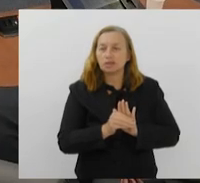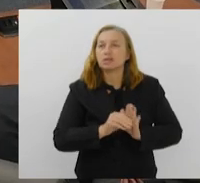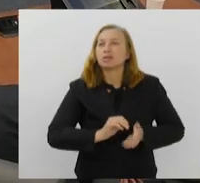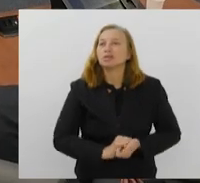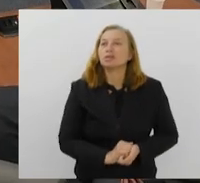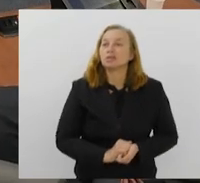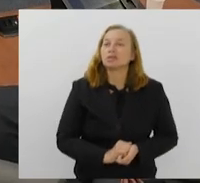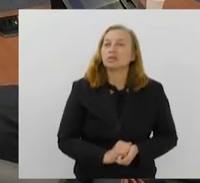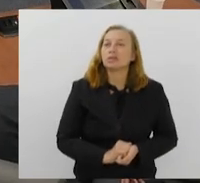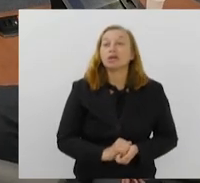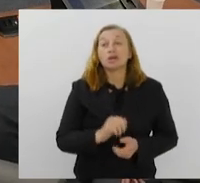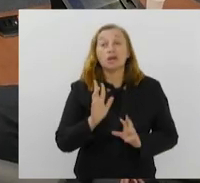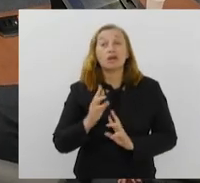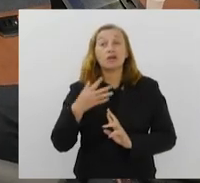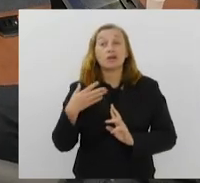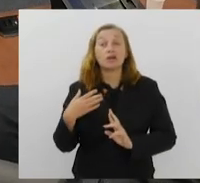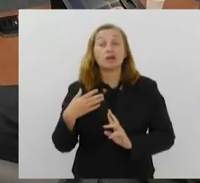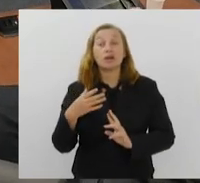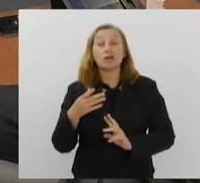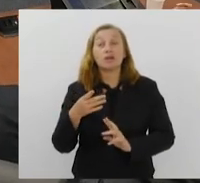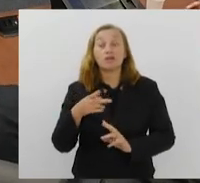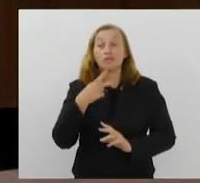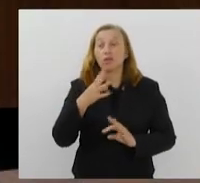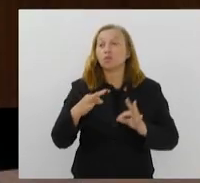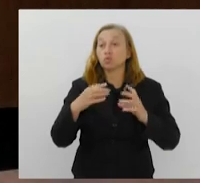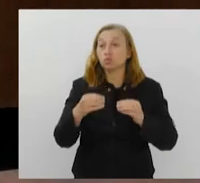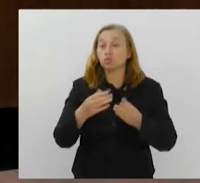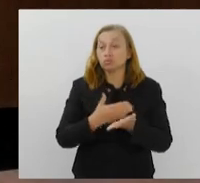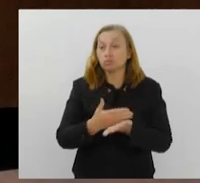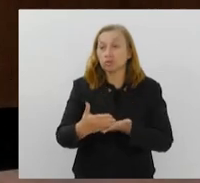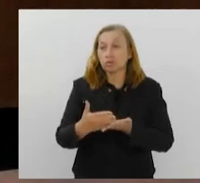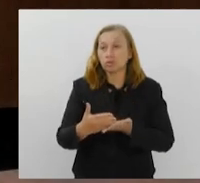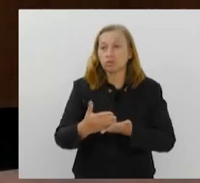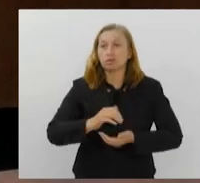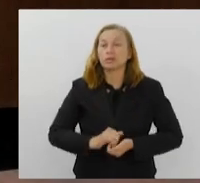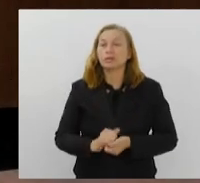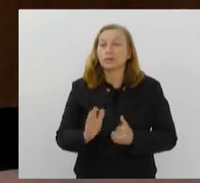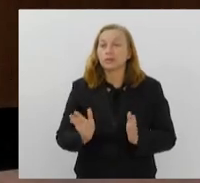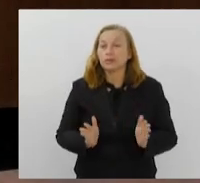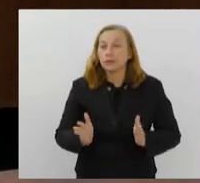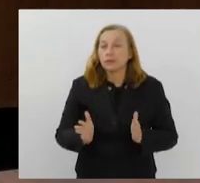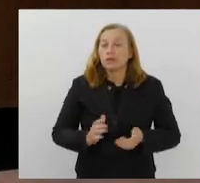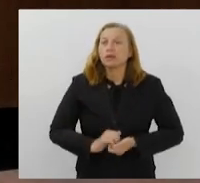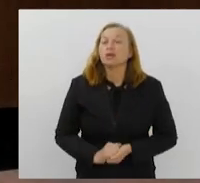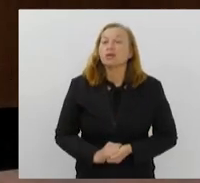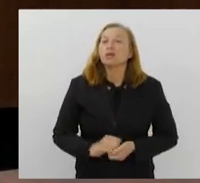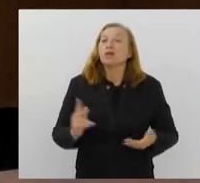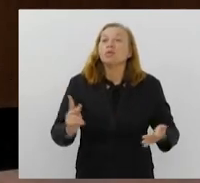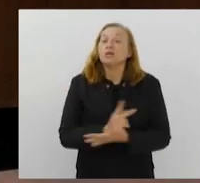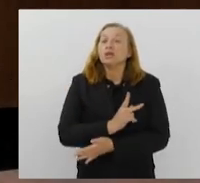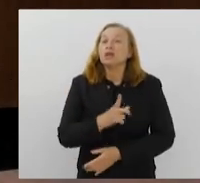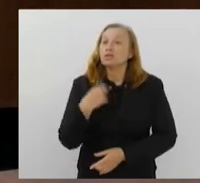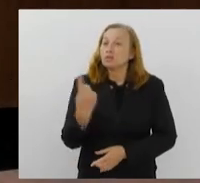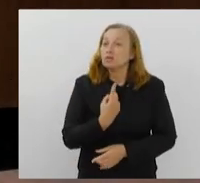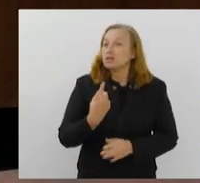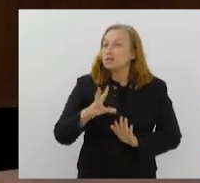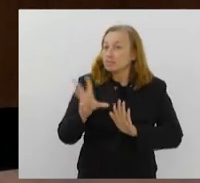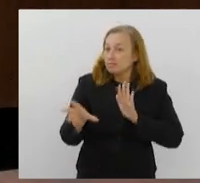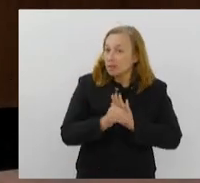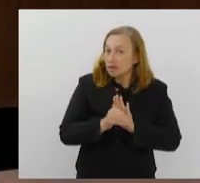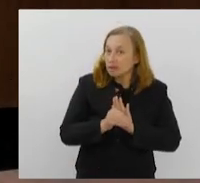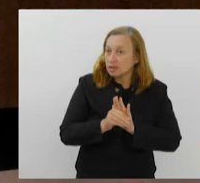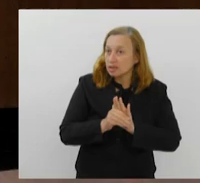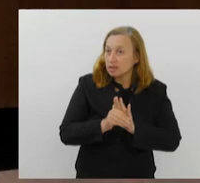E referiu a isso tudo no expediente inicial. O que acontece? As nossas emendas impositivas, deputado Jari,